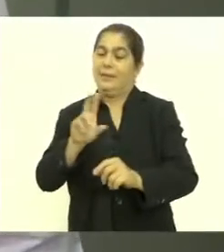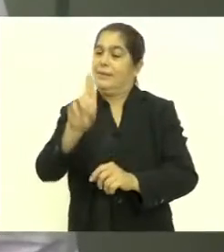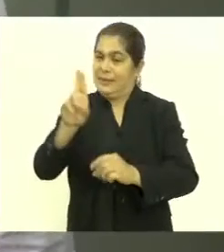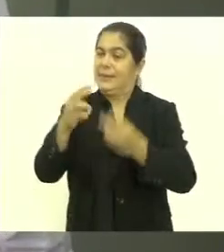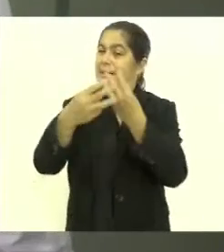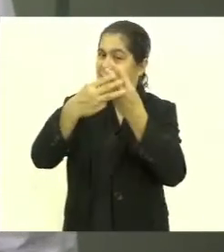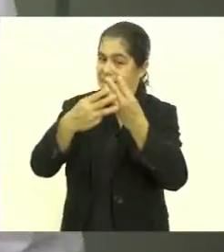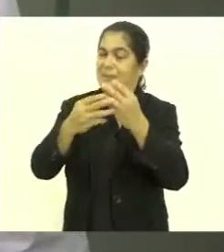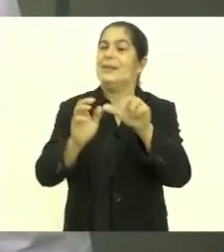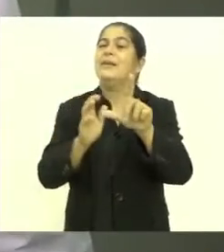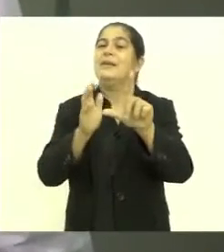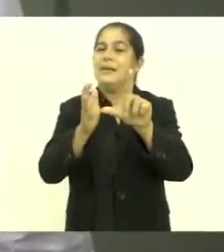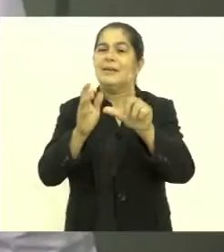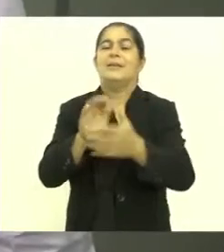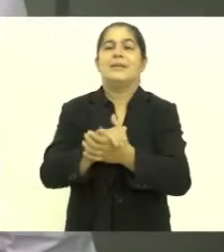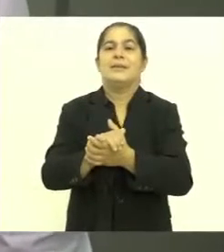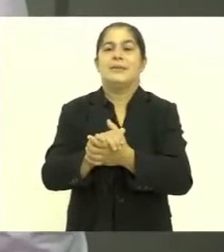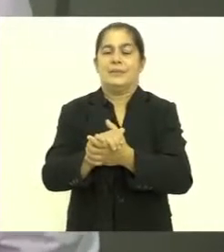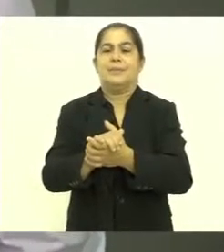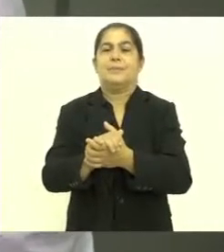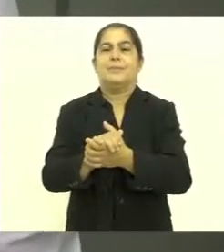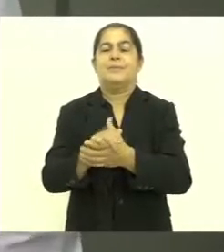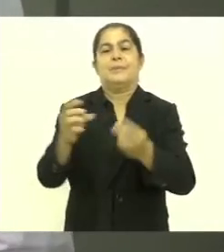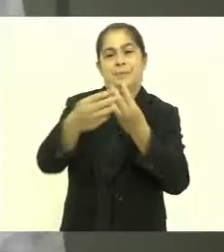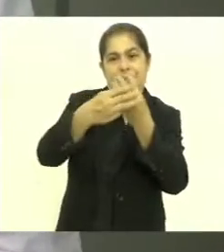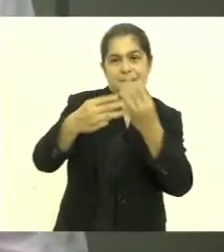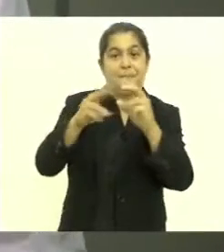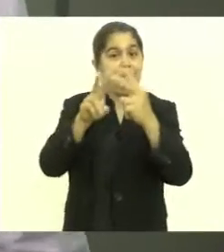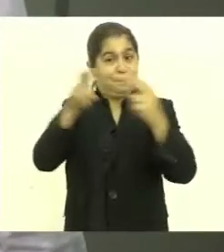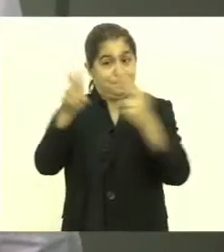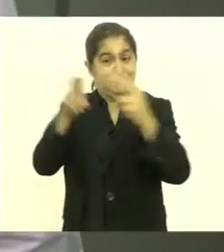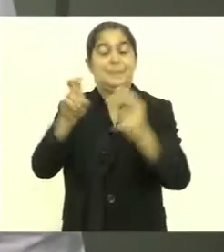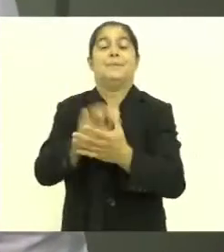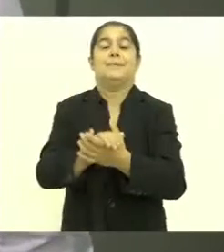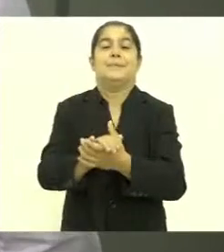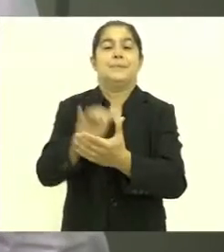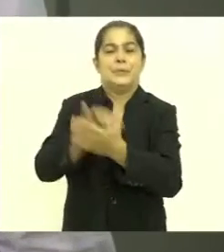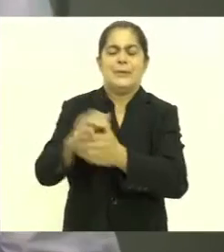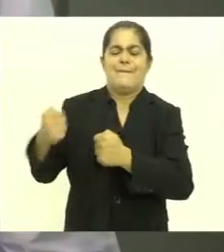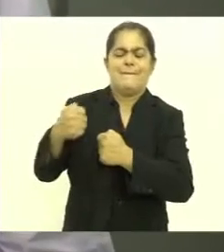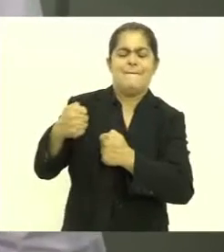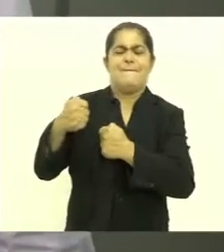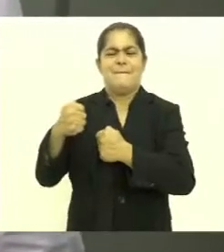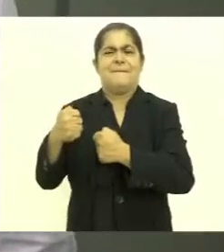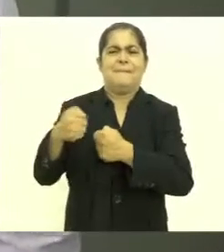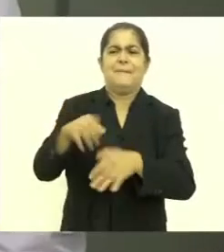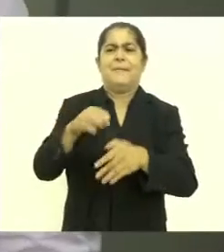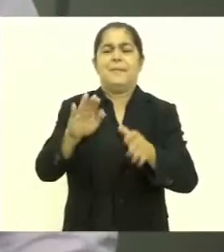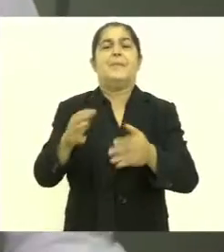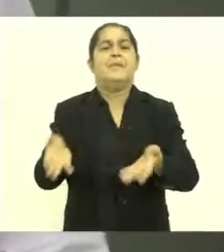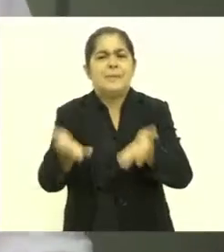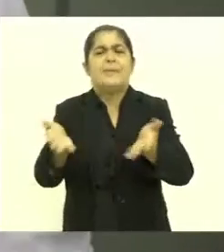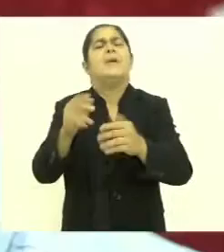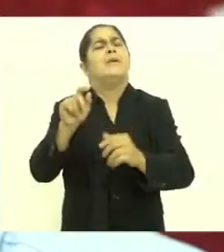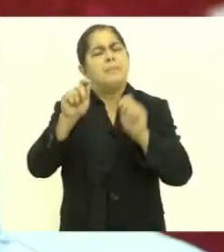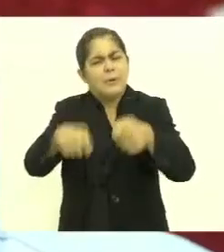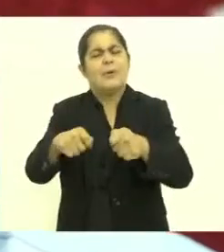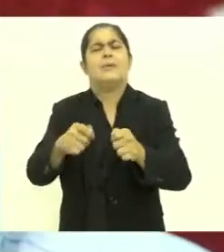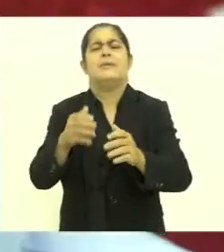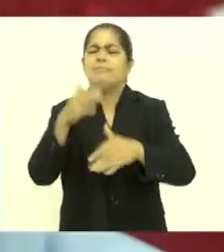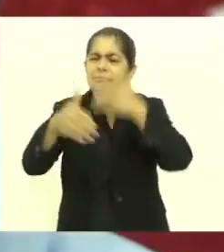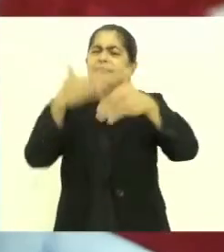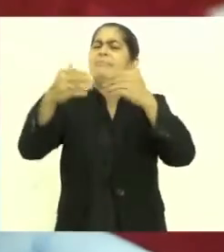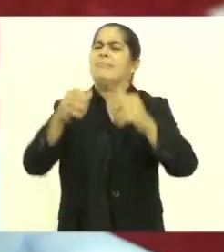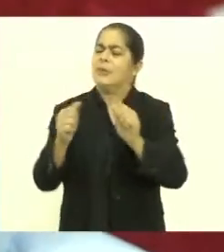cursando Letras e Libras na universidade, na UAB, na UFPB virtual. E ela disse